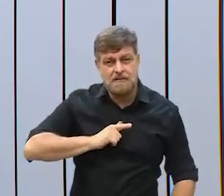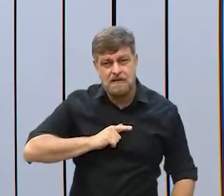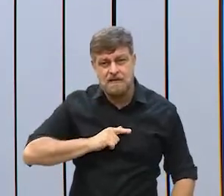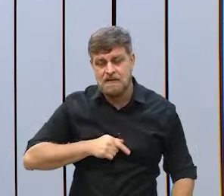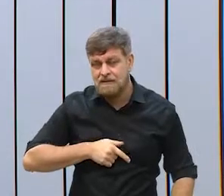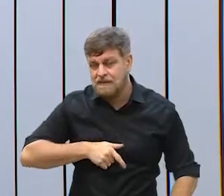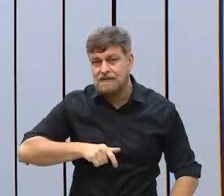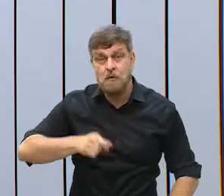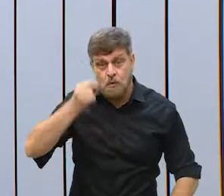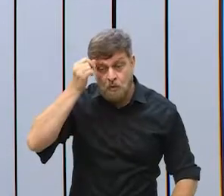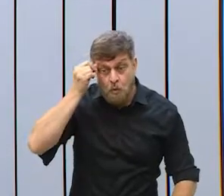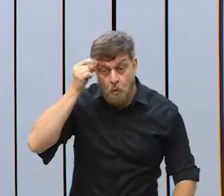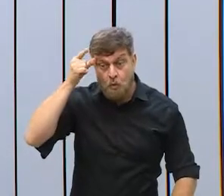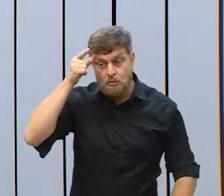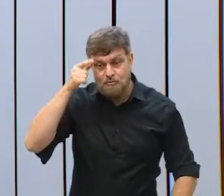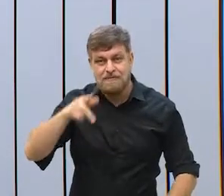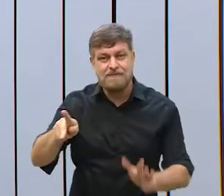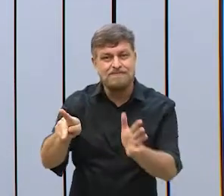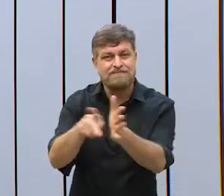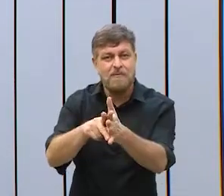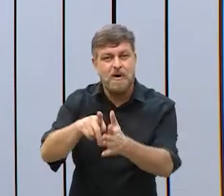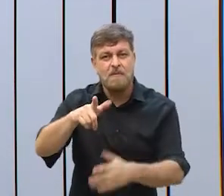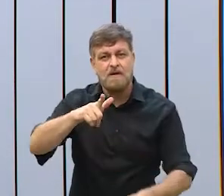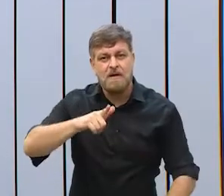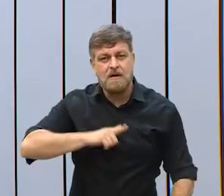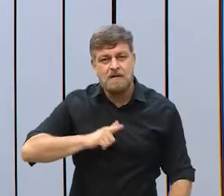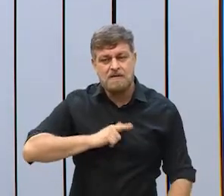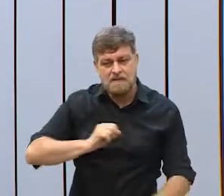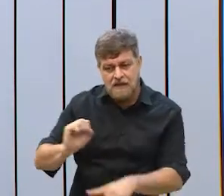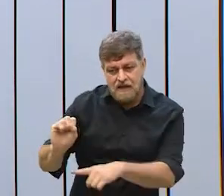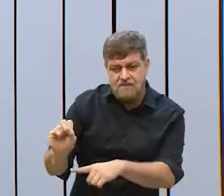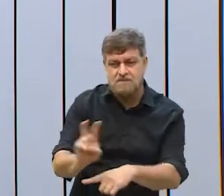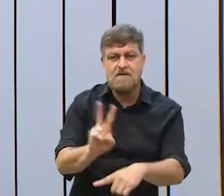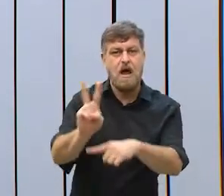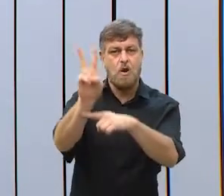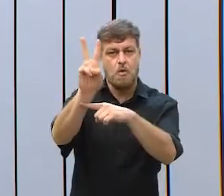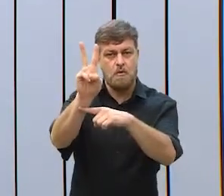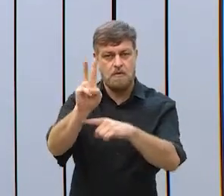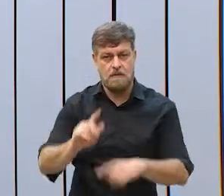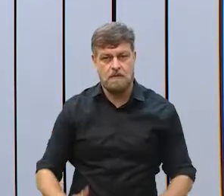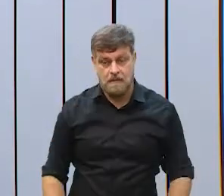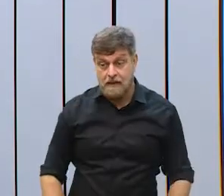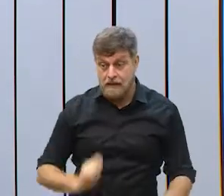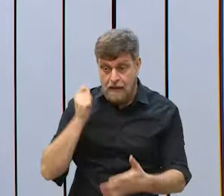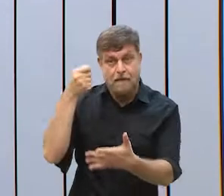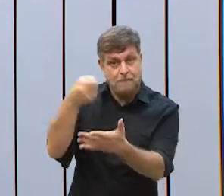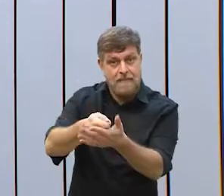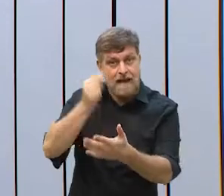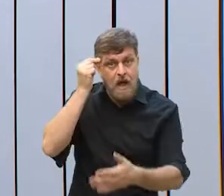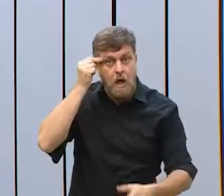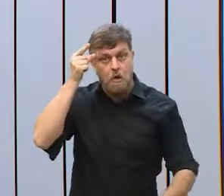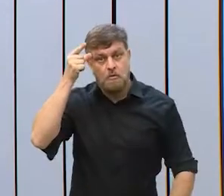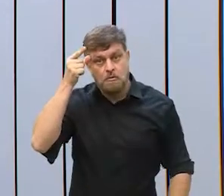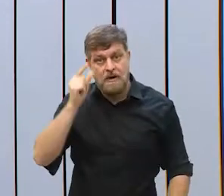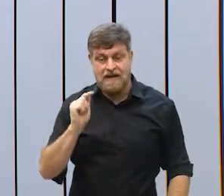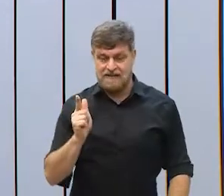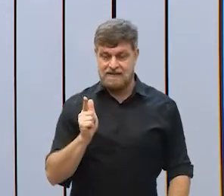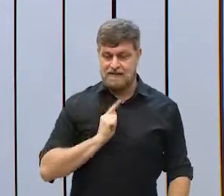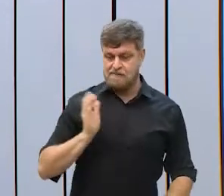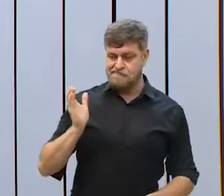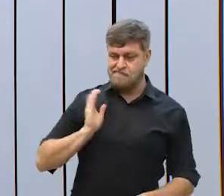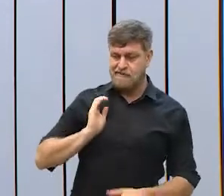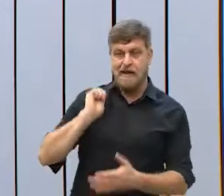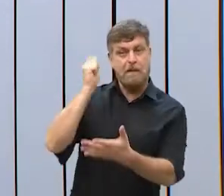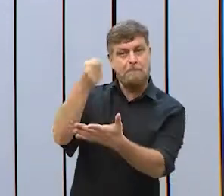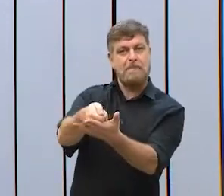de cultura. E a cultura vale alguma coisa. E paga-se bem pela cultura. E geralmente quem paga é quem tem dinheiro.